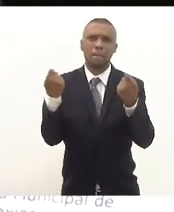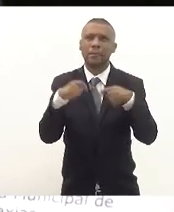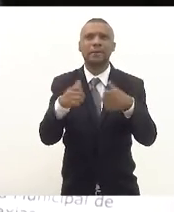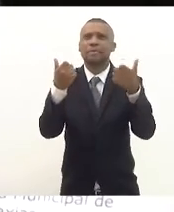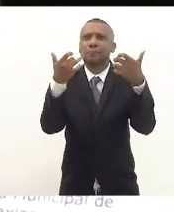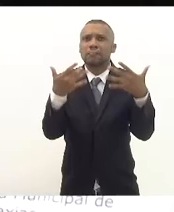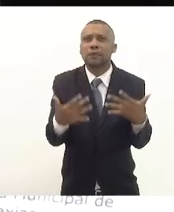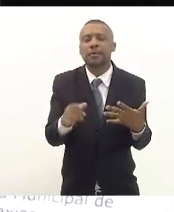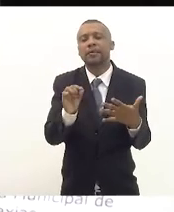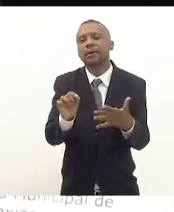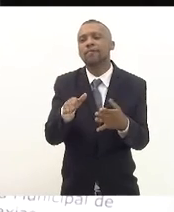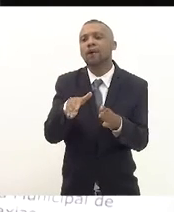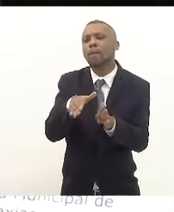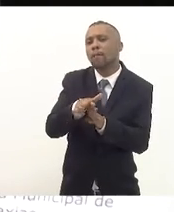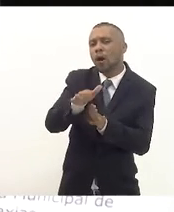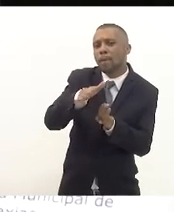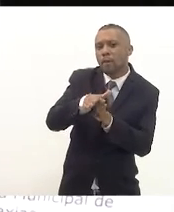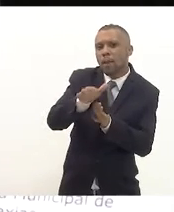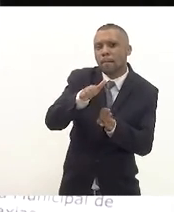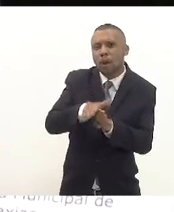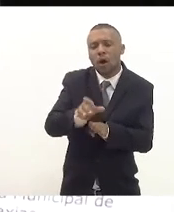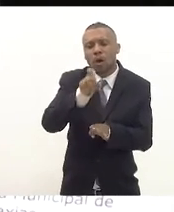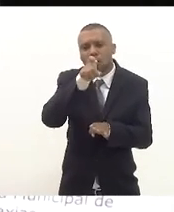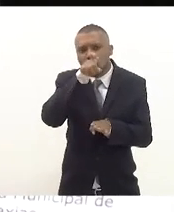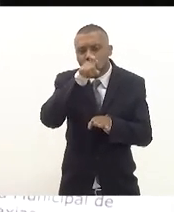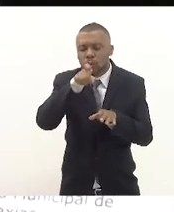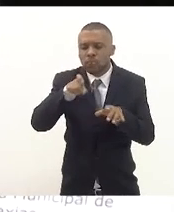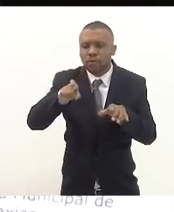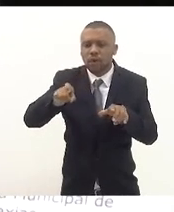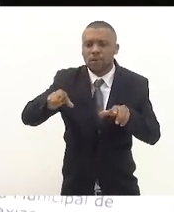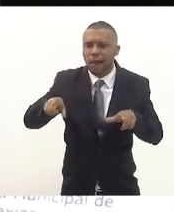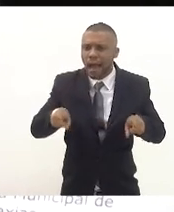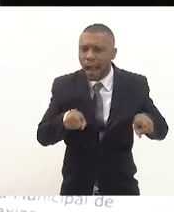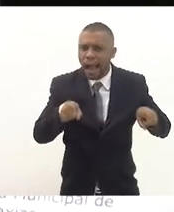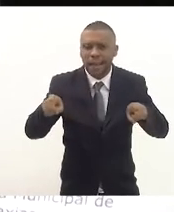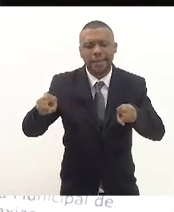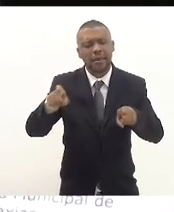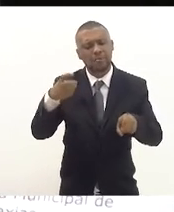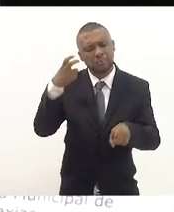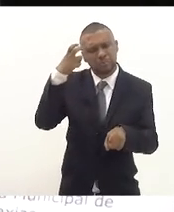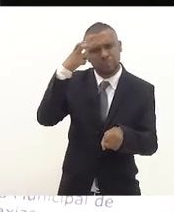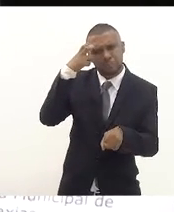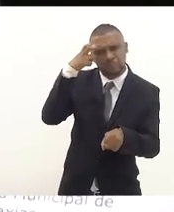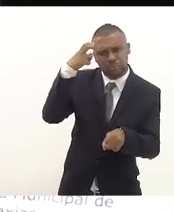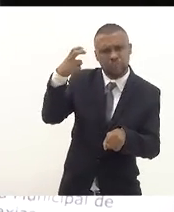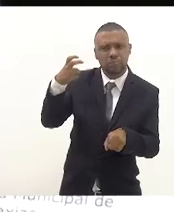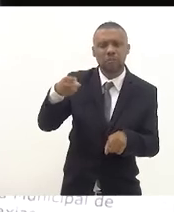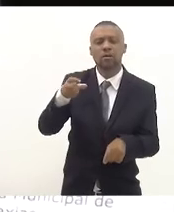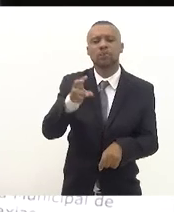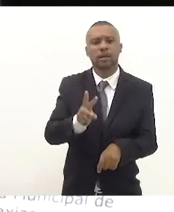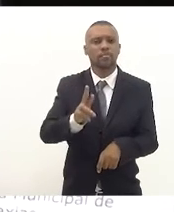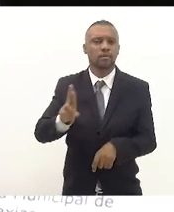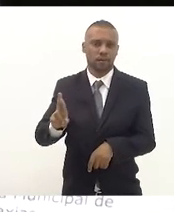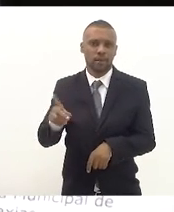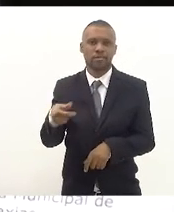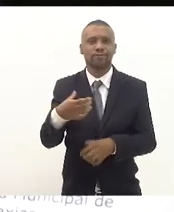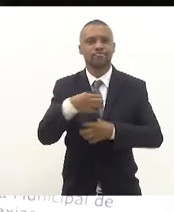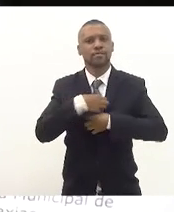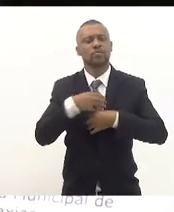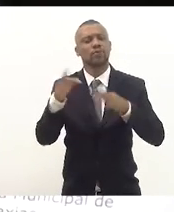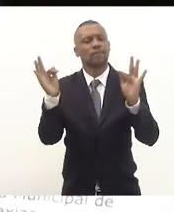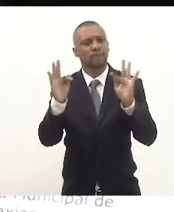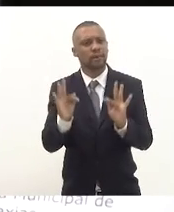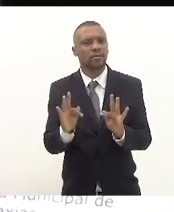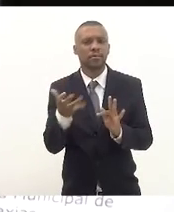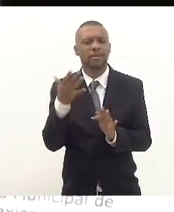foi doutrinado um grande águia que o Washington Reis e então sinto muito feliz se